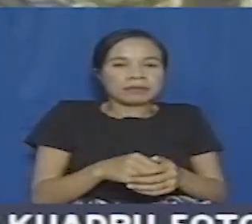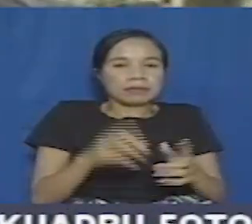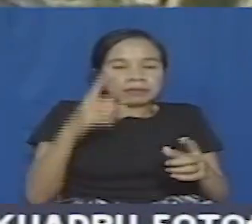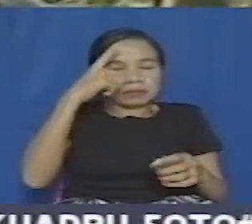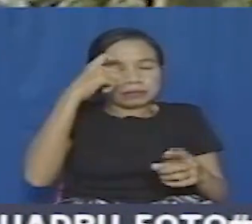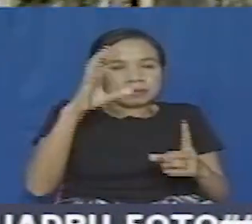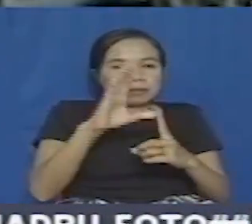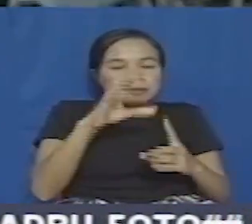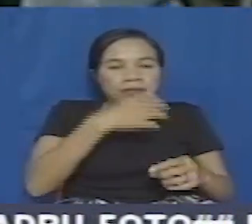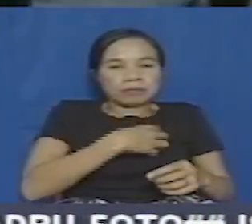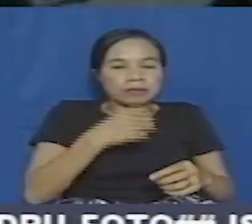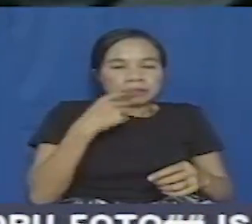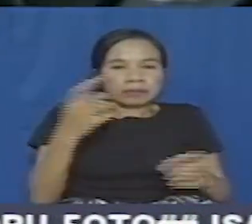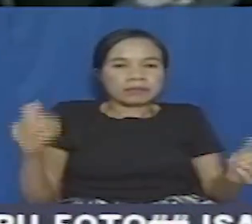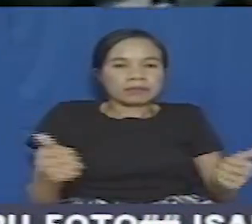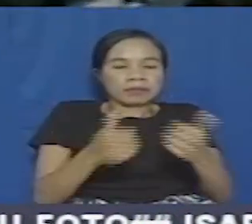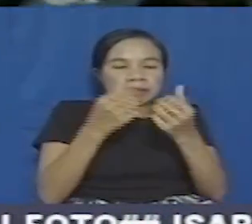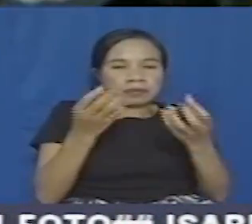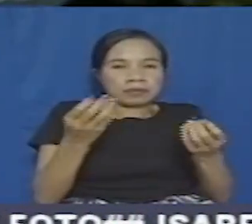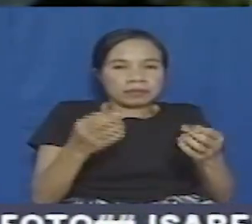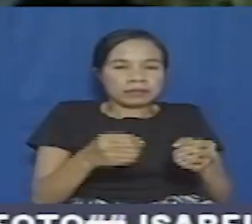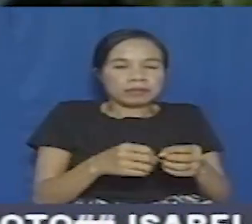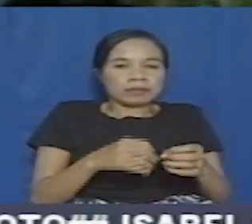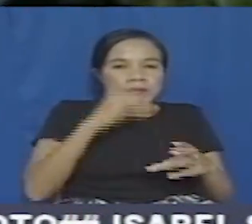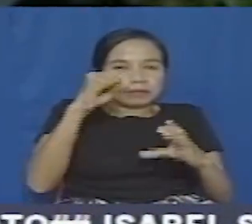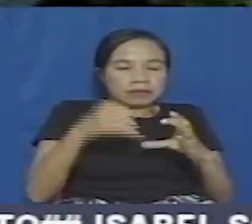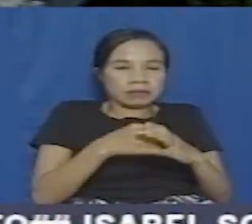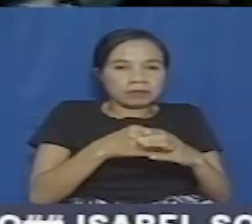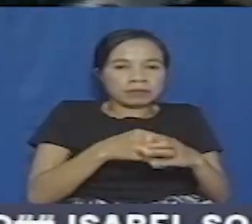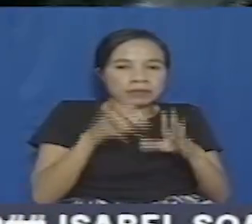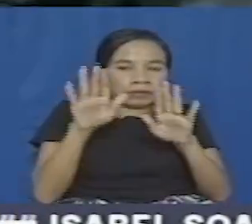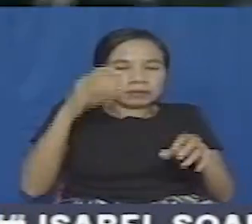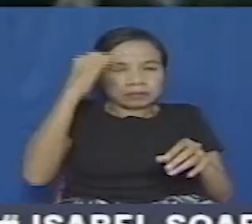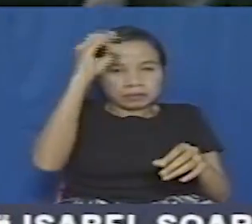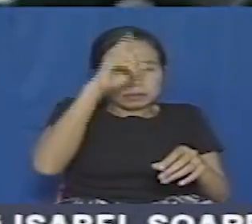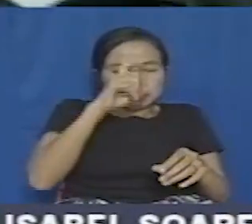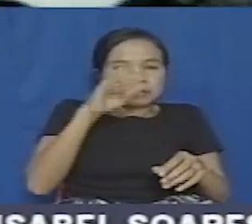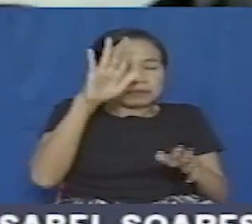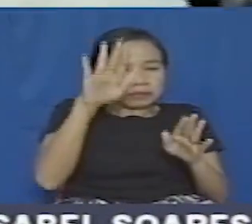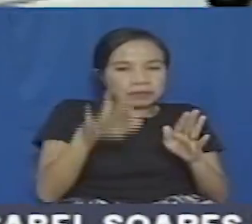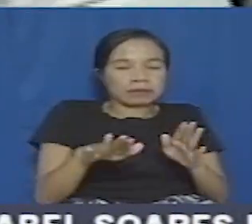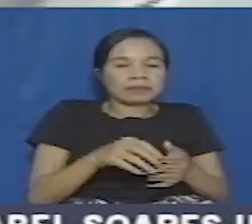ne ba acontece, dala barak envolve minoridade. Cândido Alves, Miguel da Costa, RTTL.